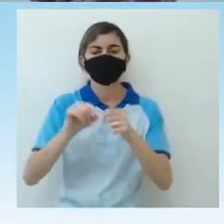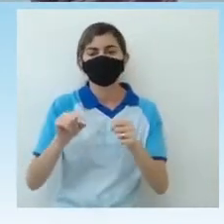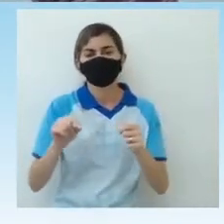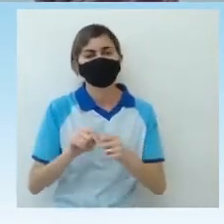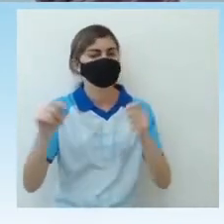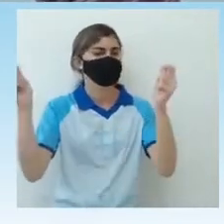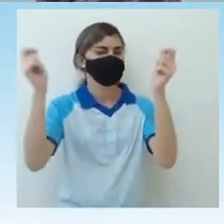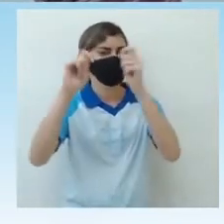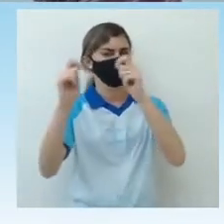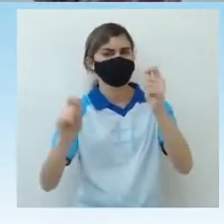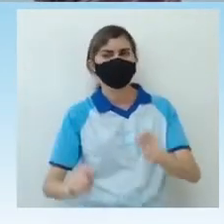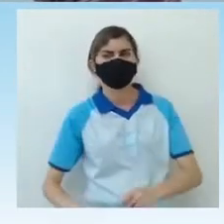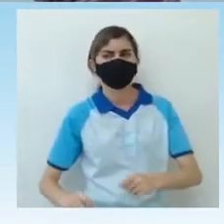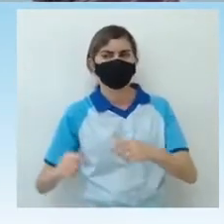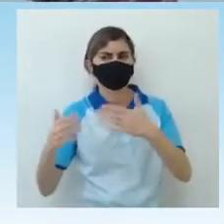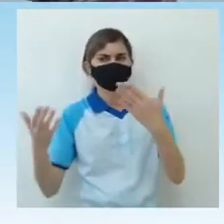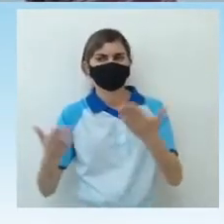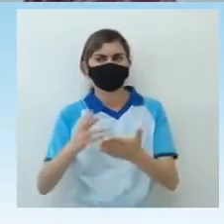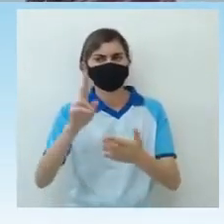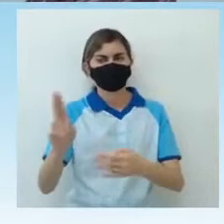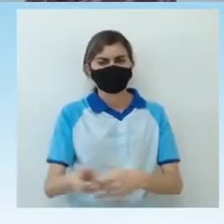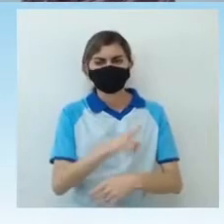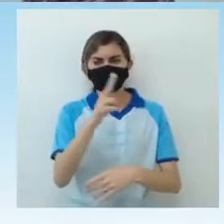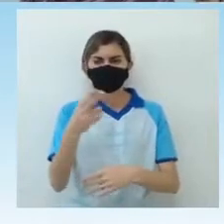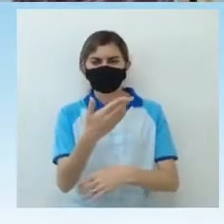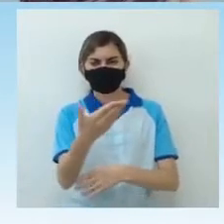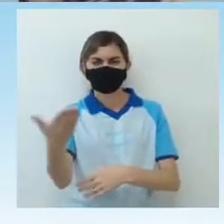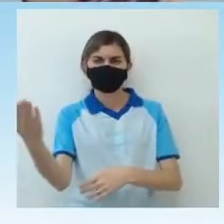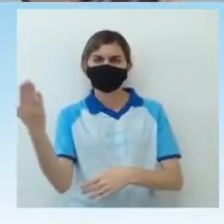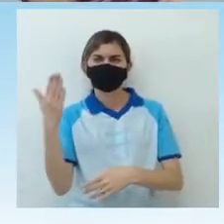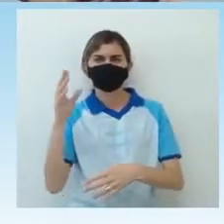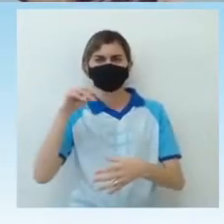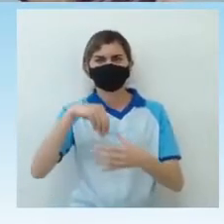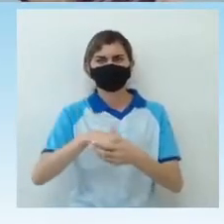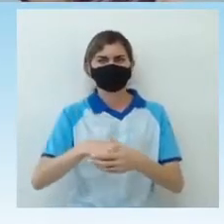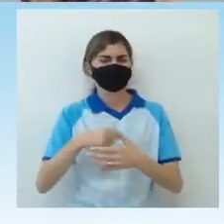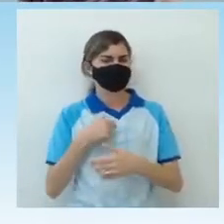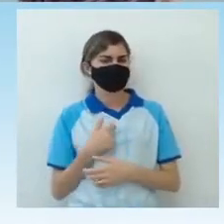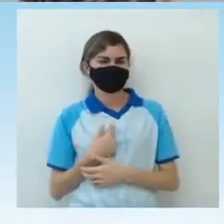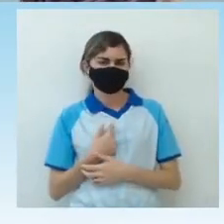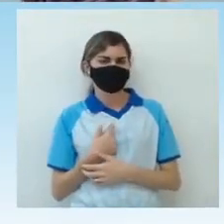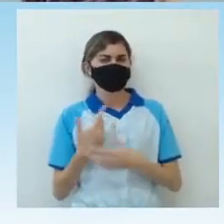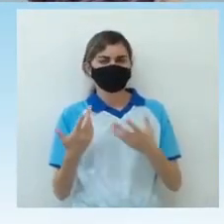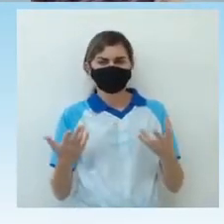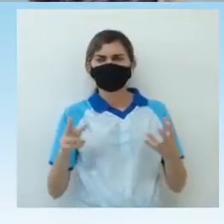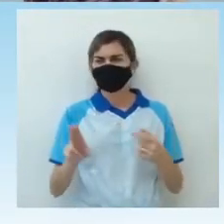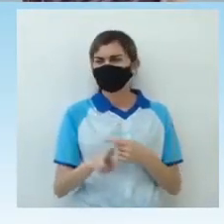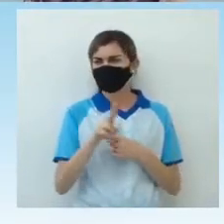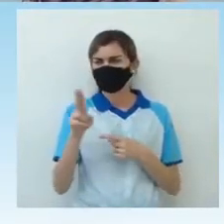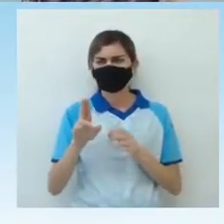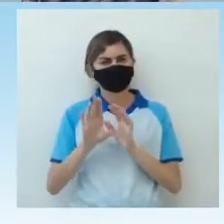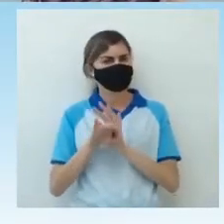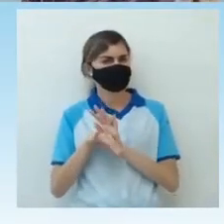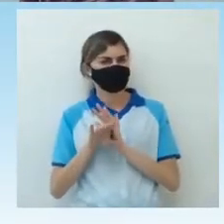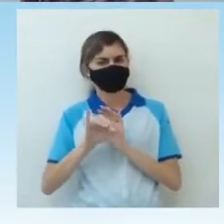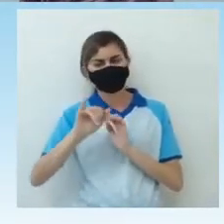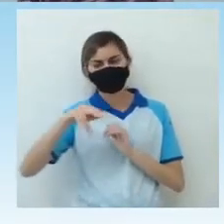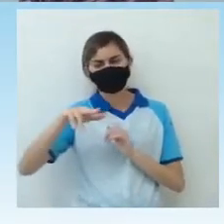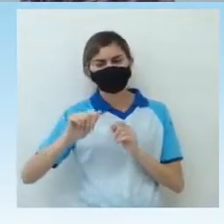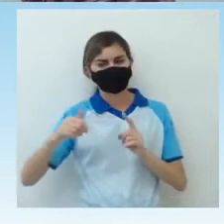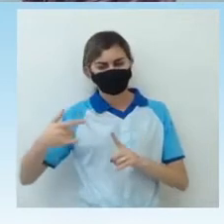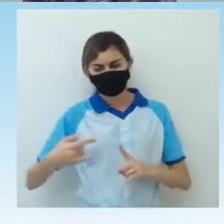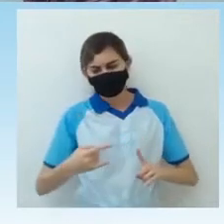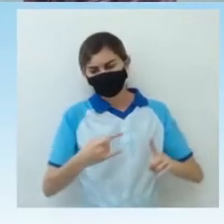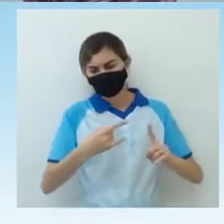uma arte contemporânea utilizando esse dia a dia que está inserido na gente. Então ele utiliza o conceito de ímã, ele